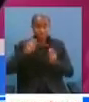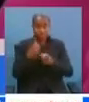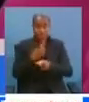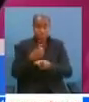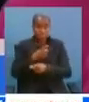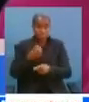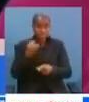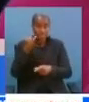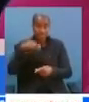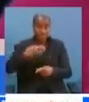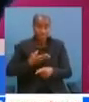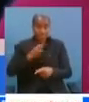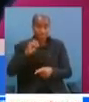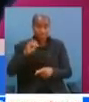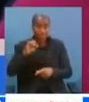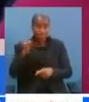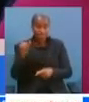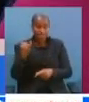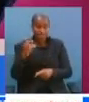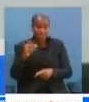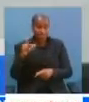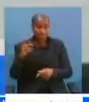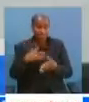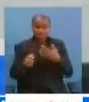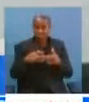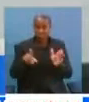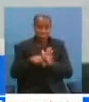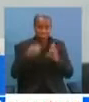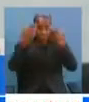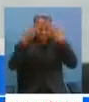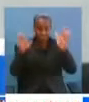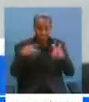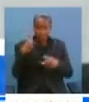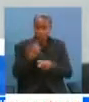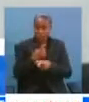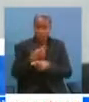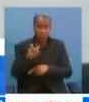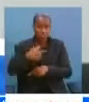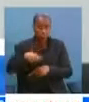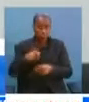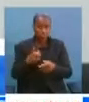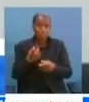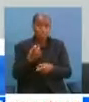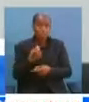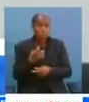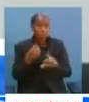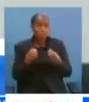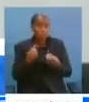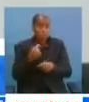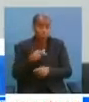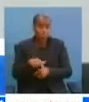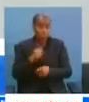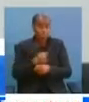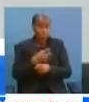elemento indissociável de qualquer regime democrático. Uma das dimensões que nós precisamos trabalhar muito aqui em Cabo Verde